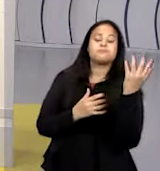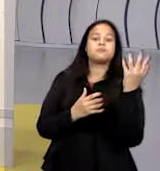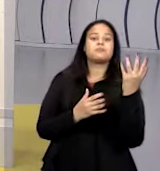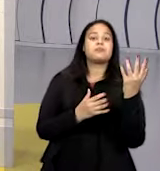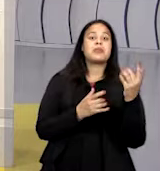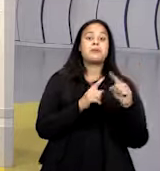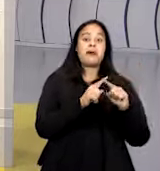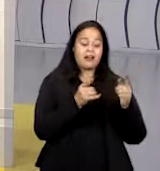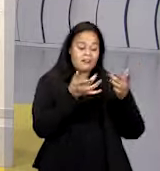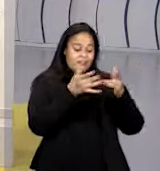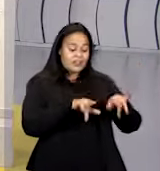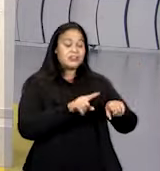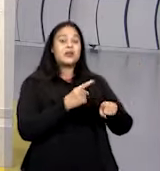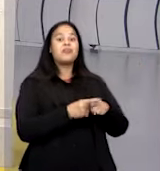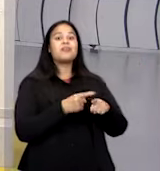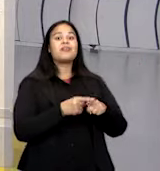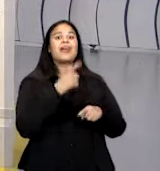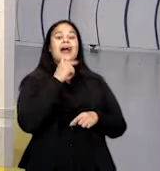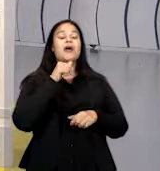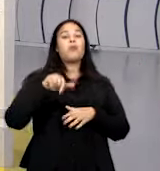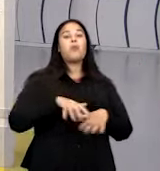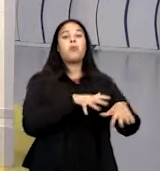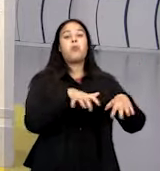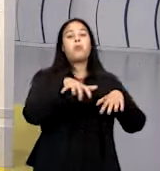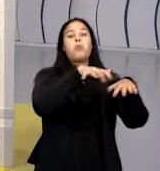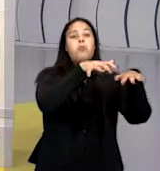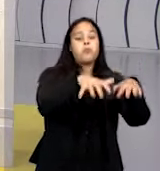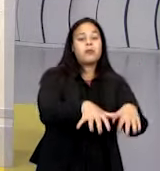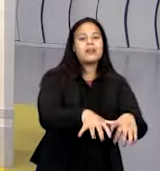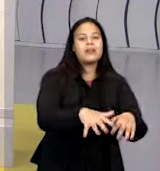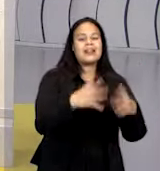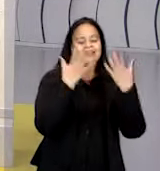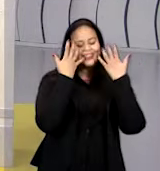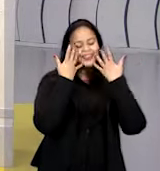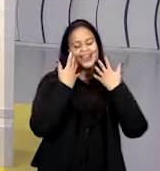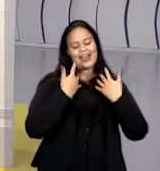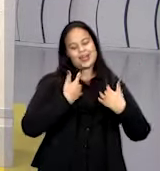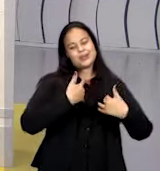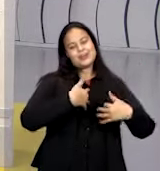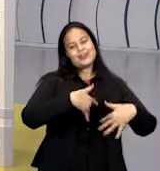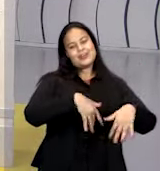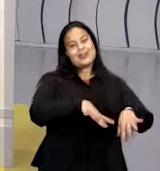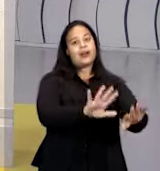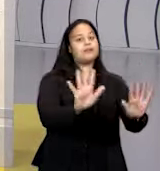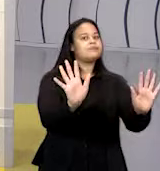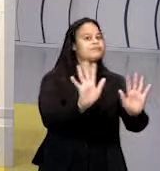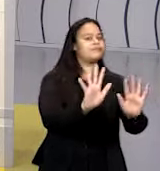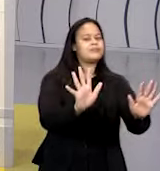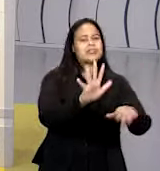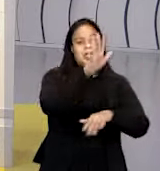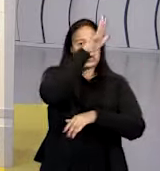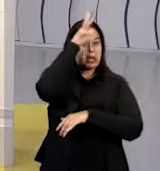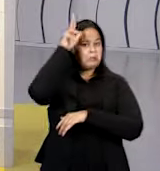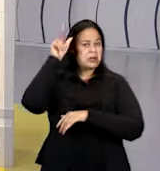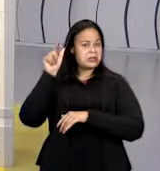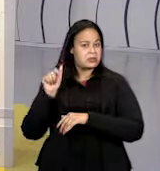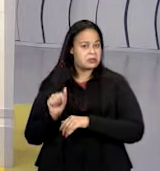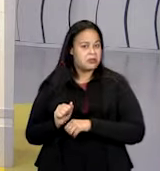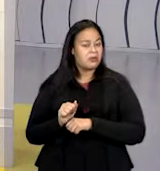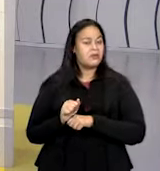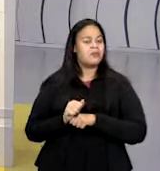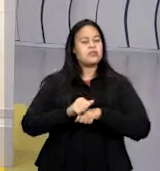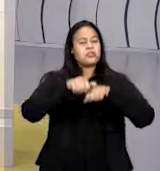está sendo alagada. Não é um alagamento natural, como acontece na Amazônia